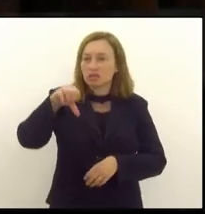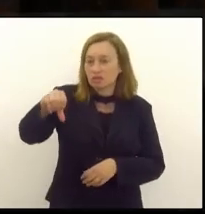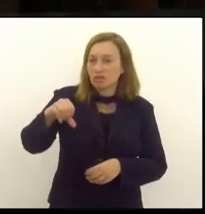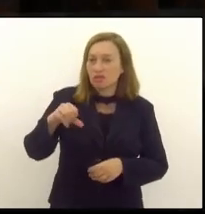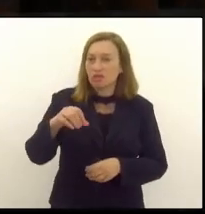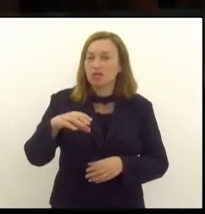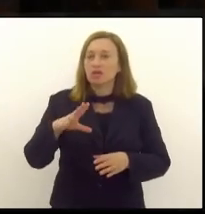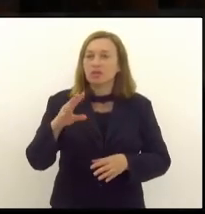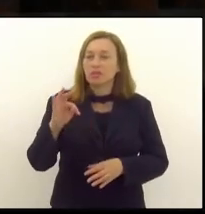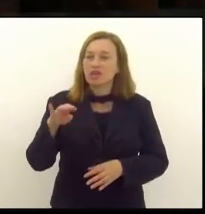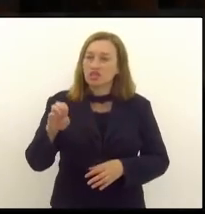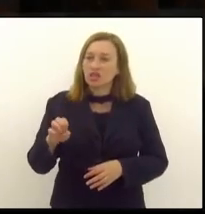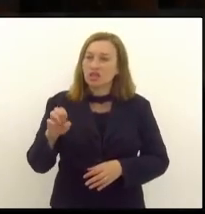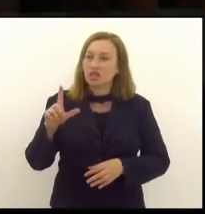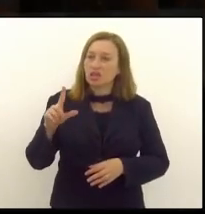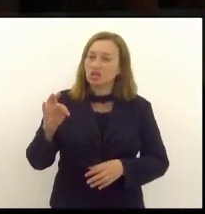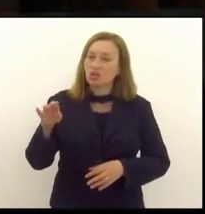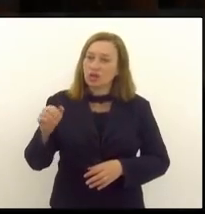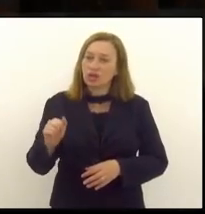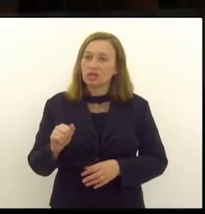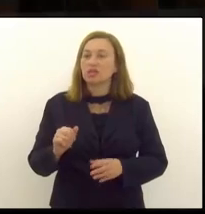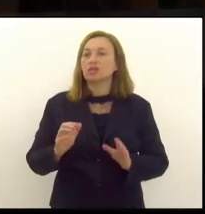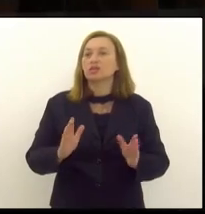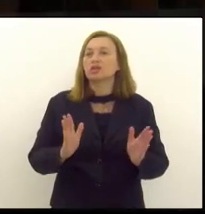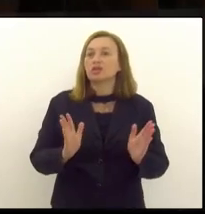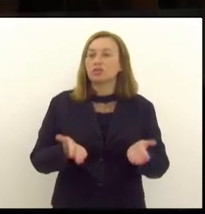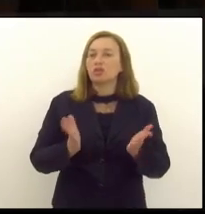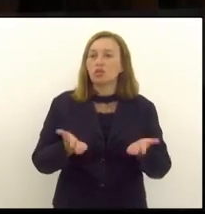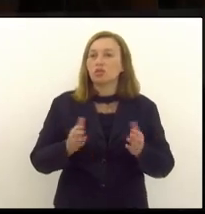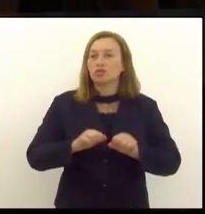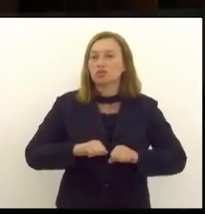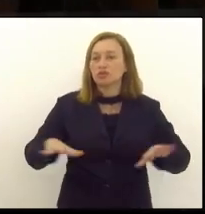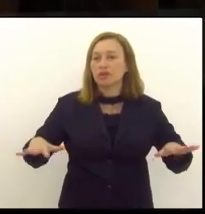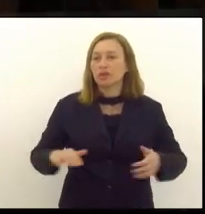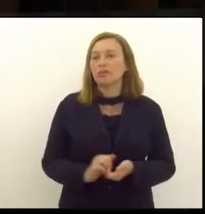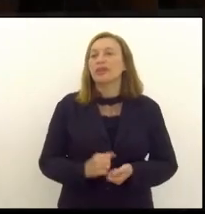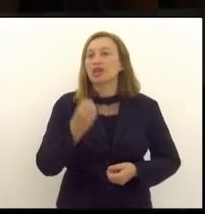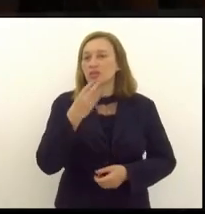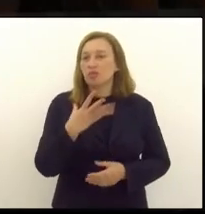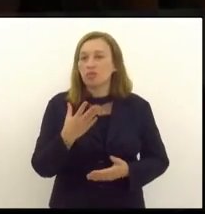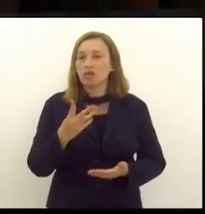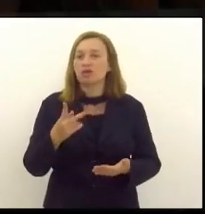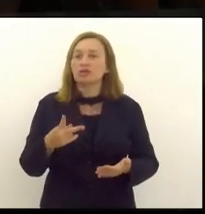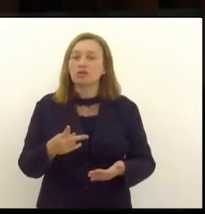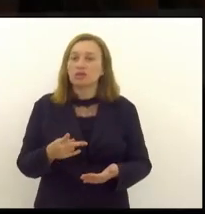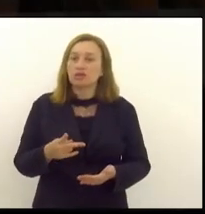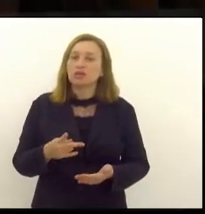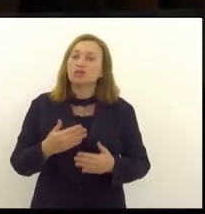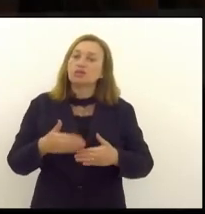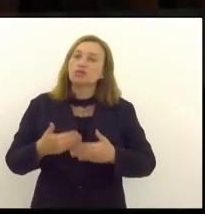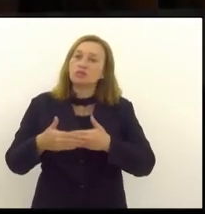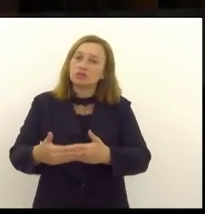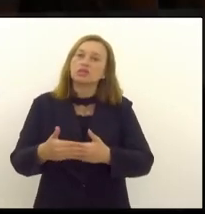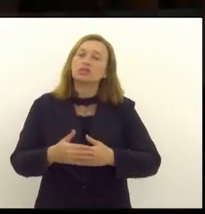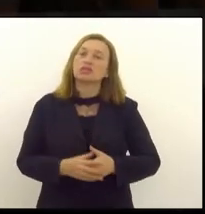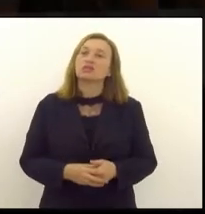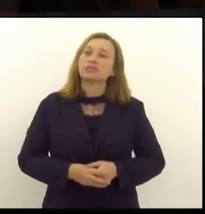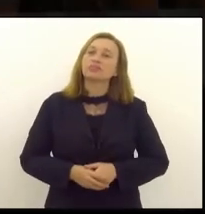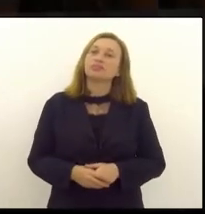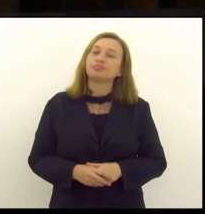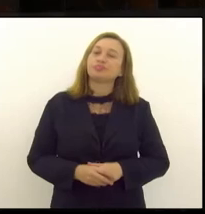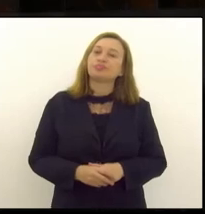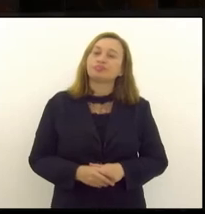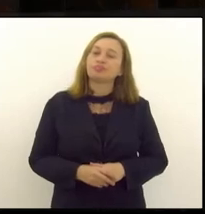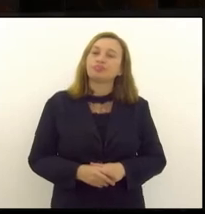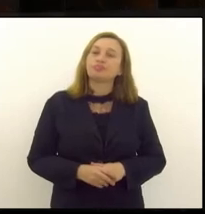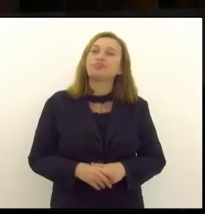Baixada Litorânea, mais o município do Rio de Janeiro. E hoje isso está consolidado. Que bom que, de fato, a gente avançou dessa maneira. Eu